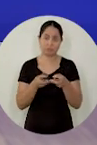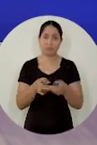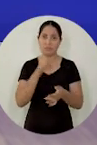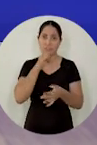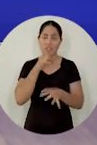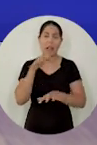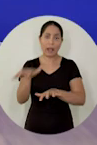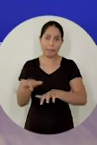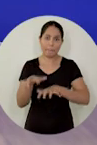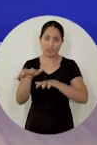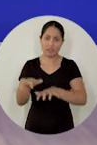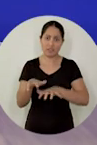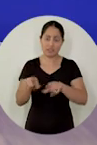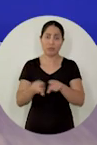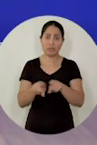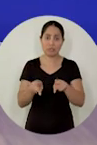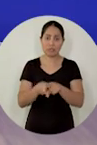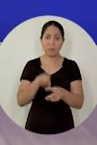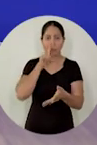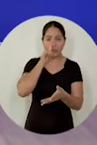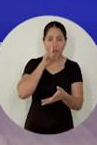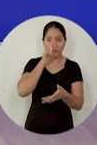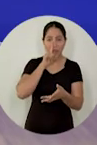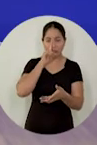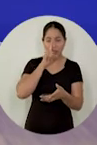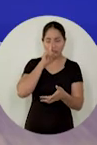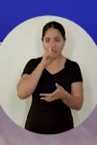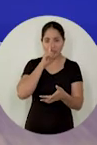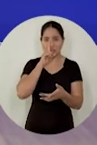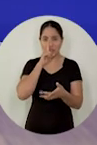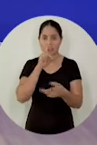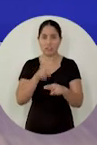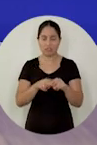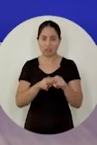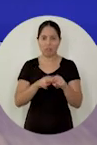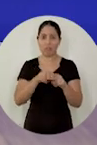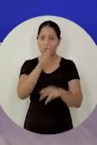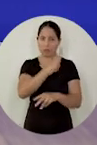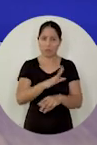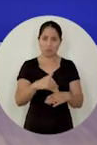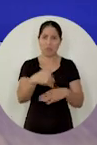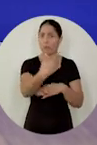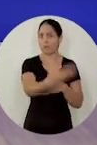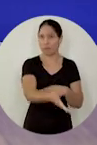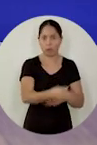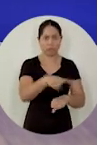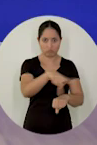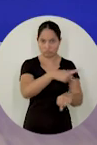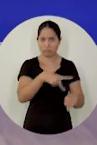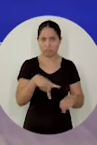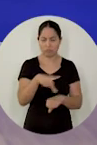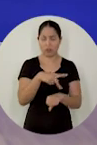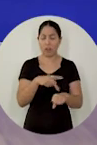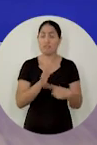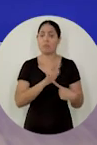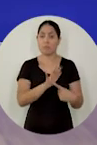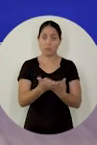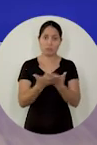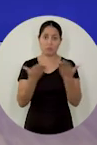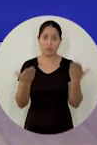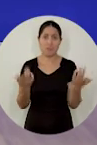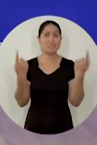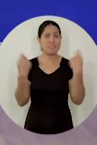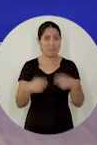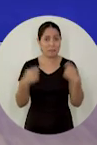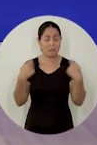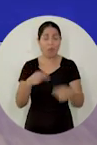A questão da mineração e a crise do modelo empreendido pelo Brasil afora, por exemplo, já deu sinais claros de